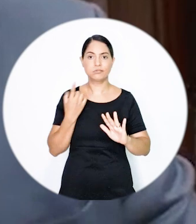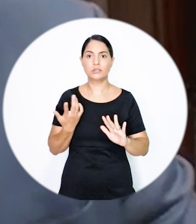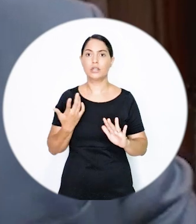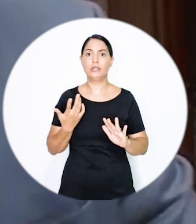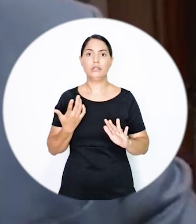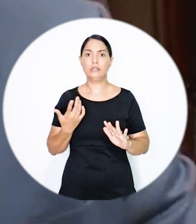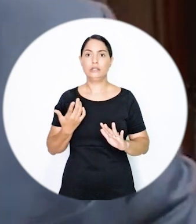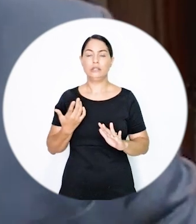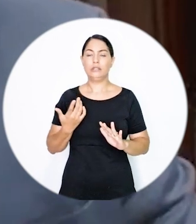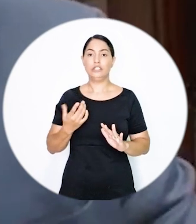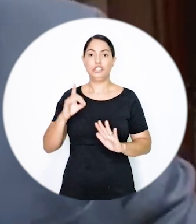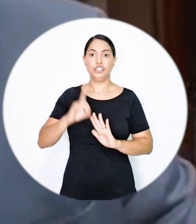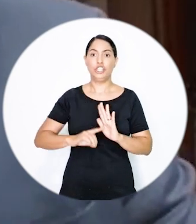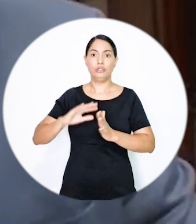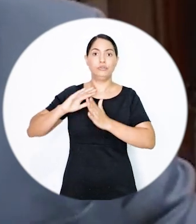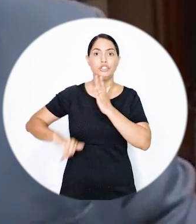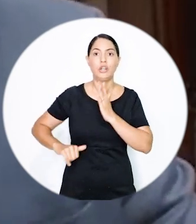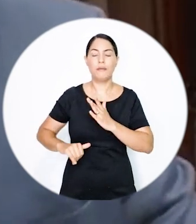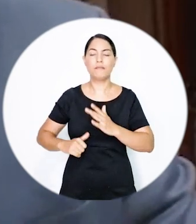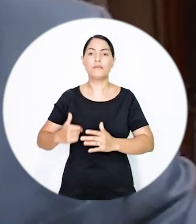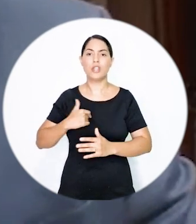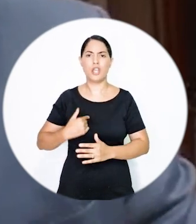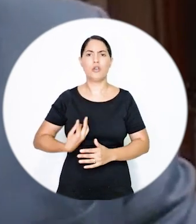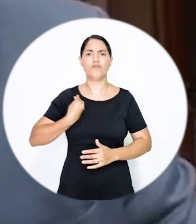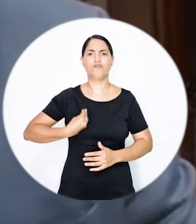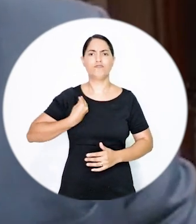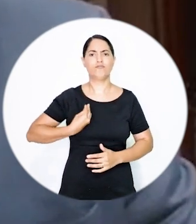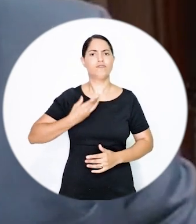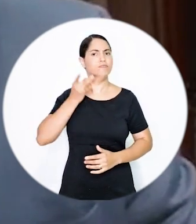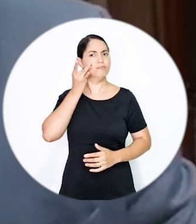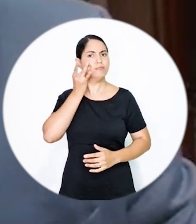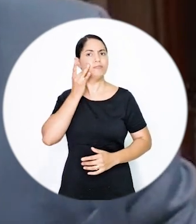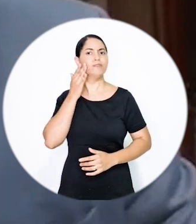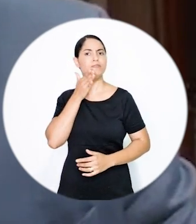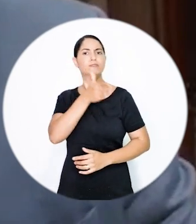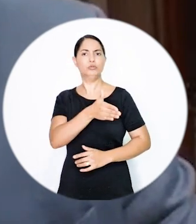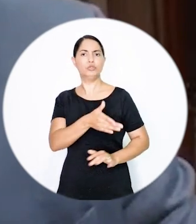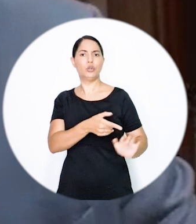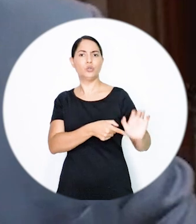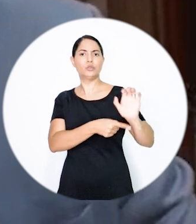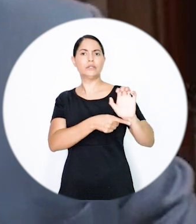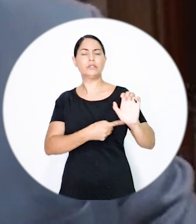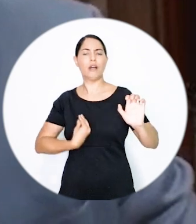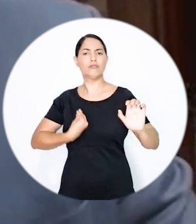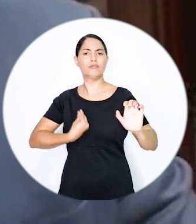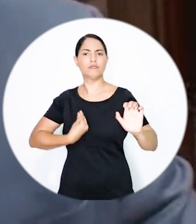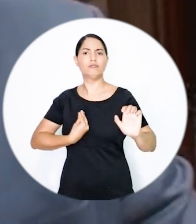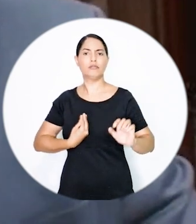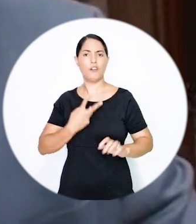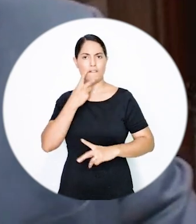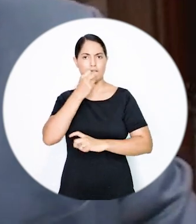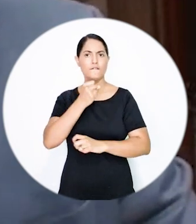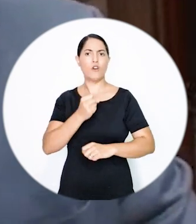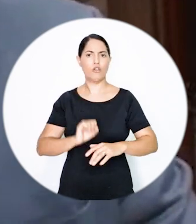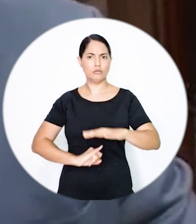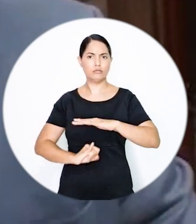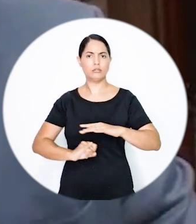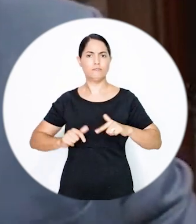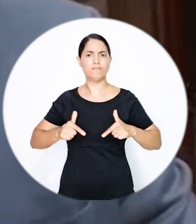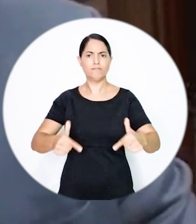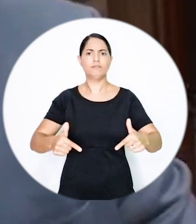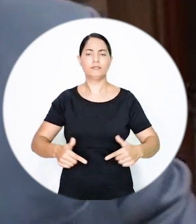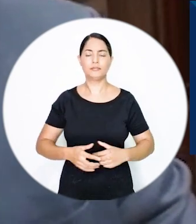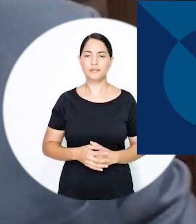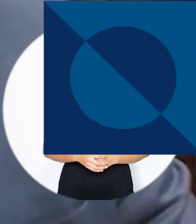acontecem casos graves de violações de prerrogativas, eu tenho feito questão de estar presente no local dos fatos, para levar